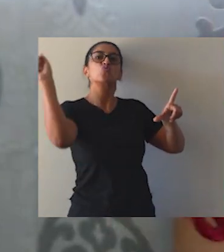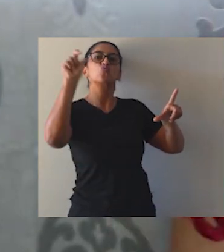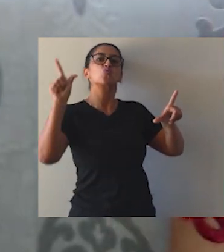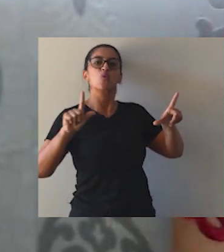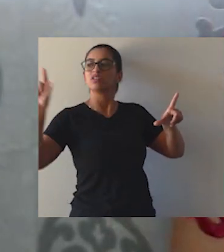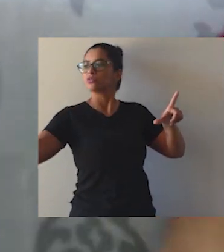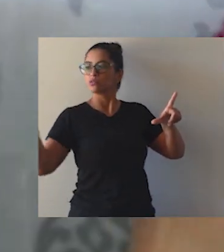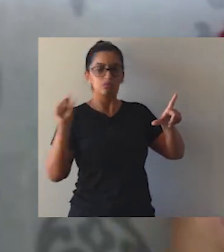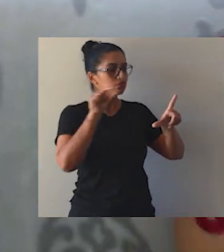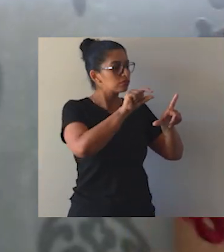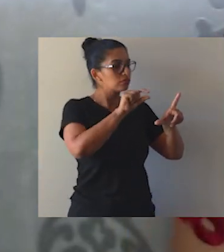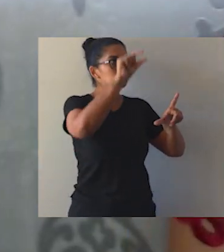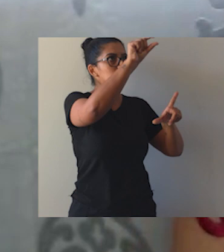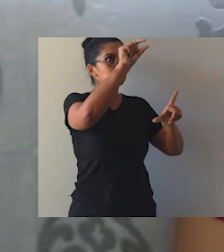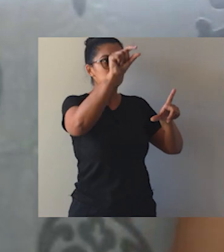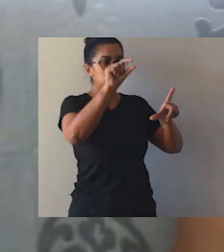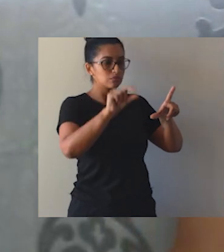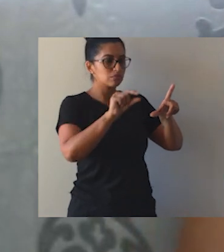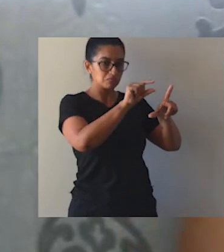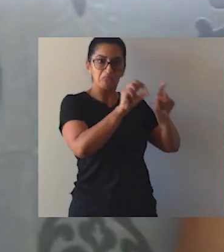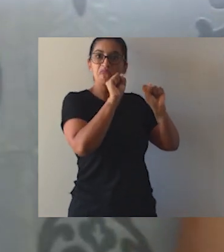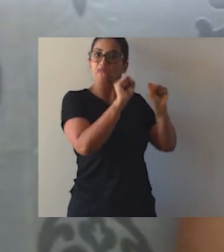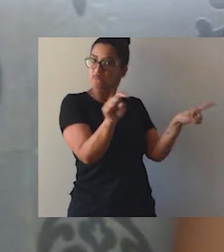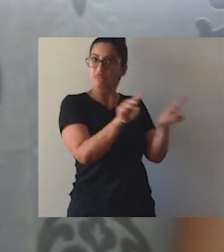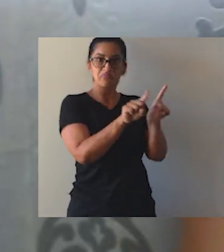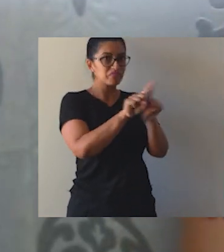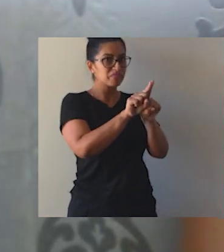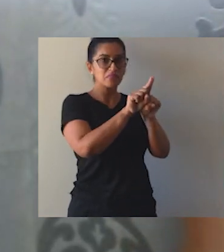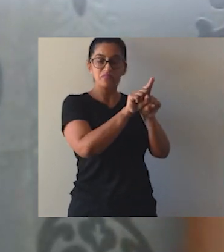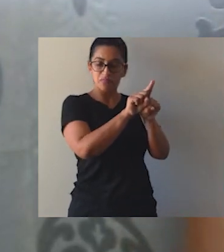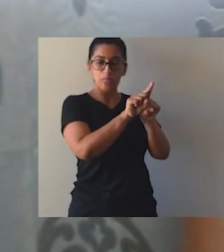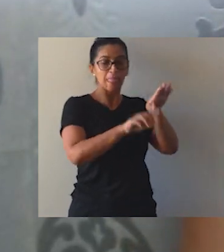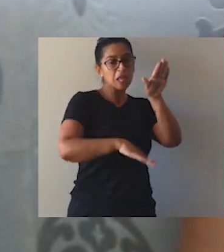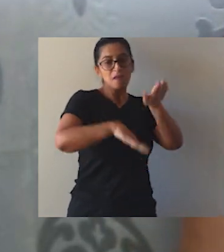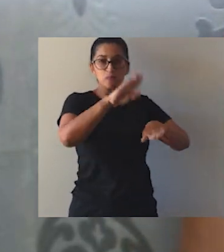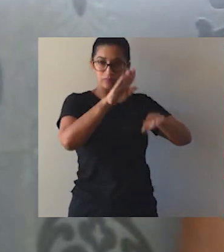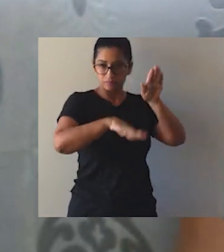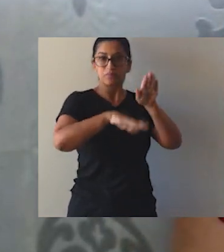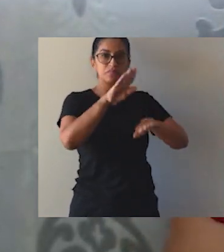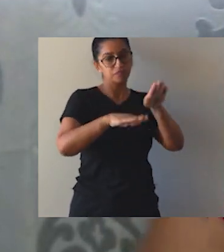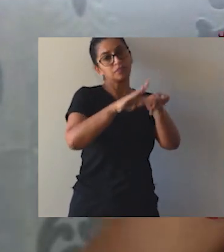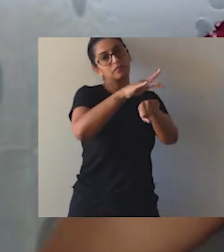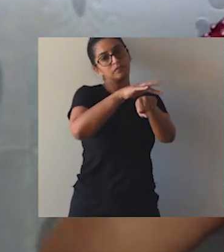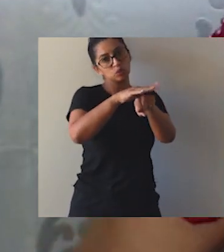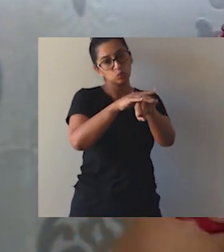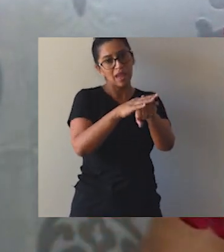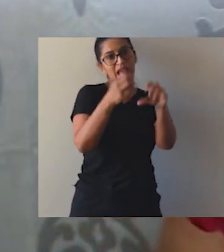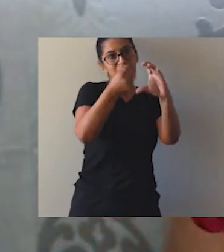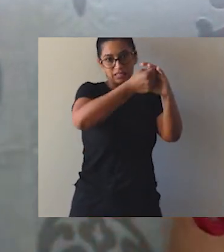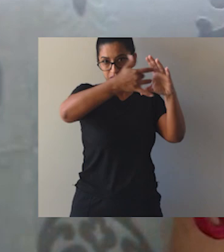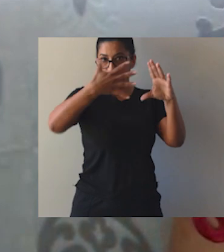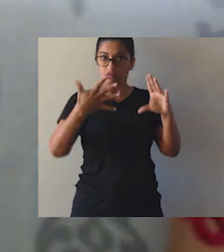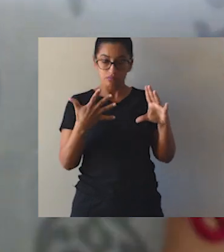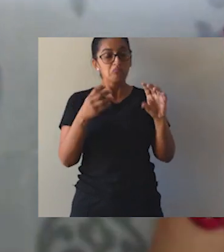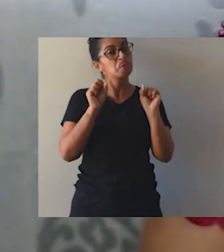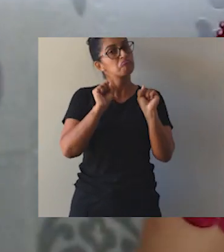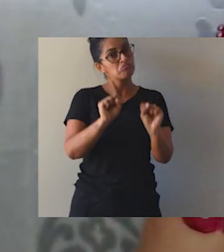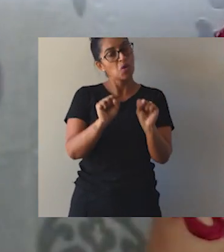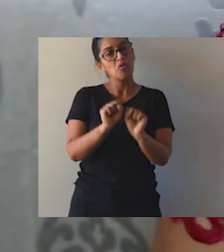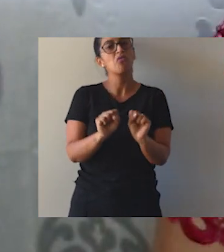da patologia, nós conseguimos adaptar material, né? Então, esse é o trabalho aqui dos nossos